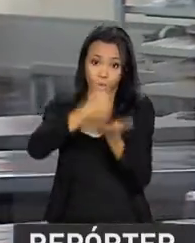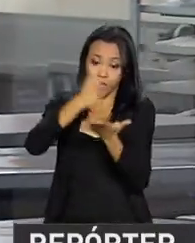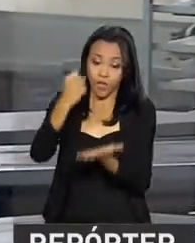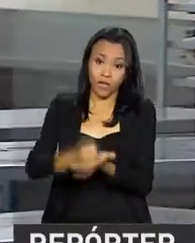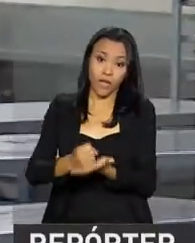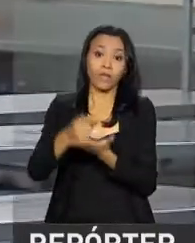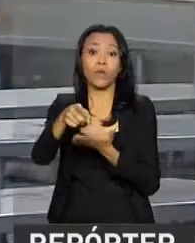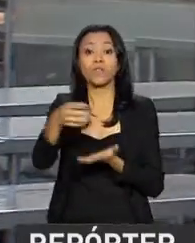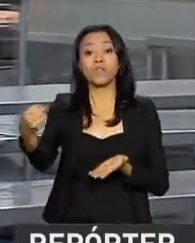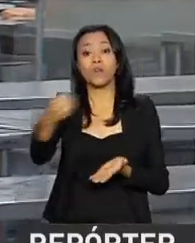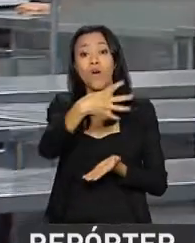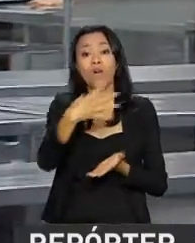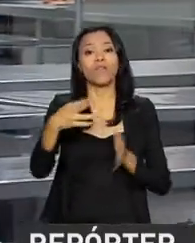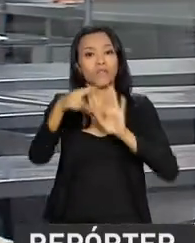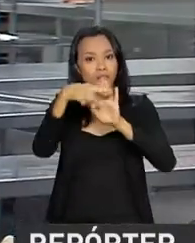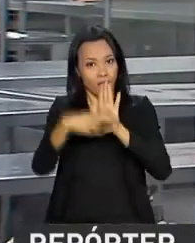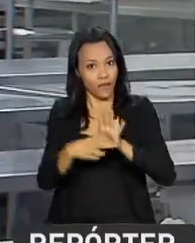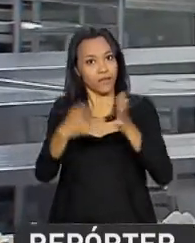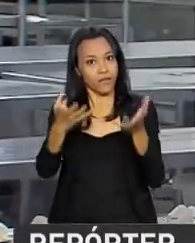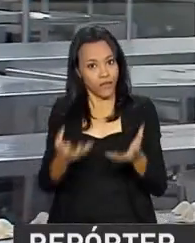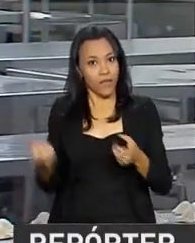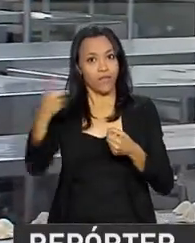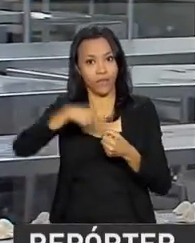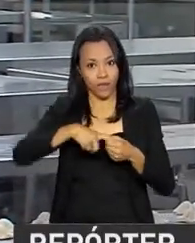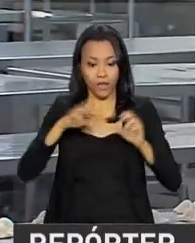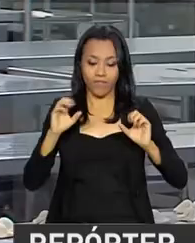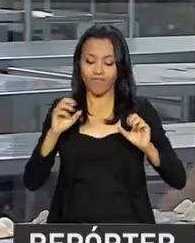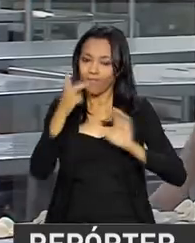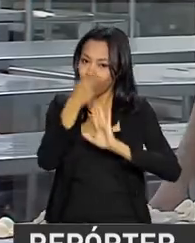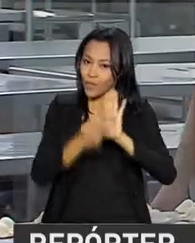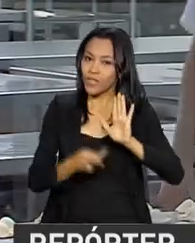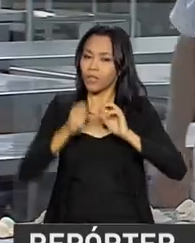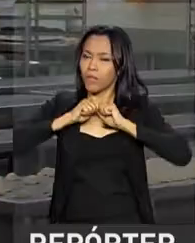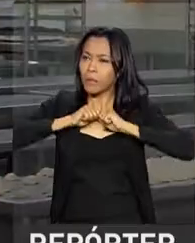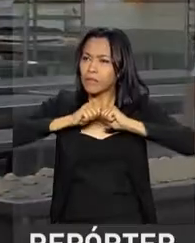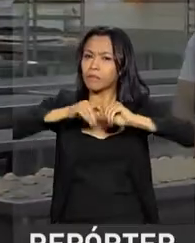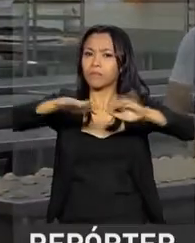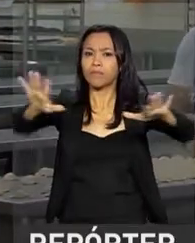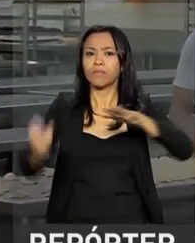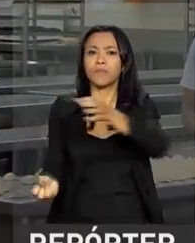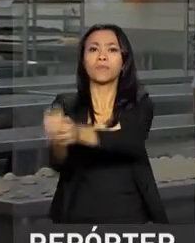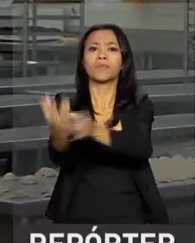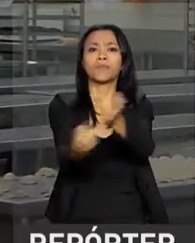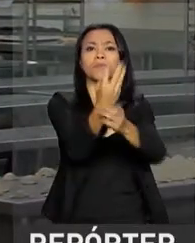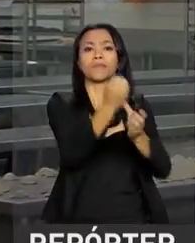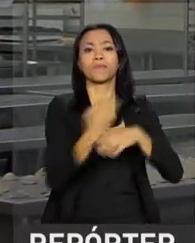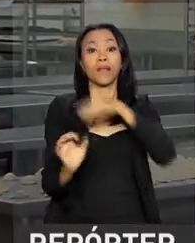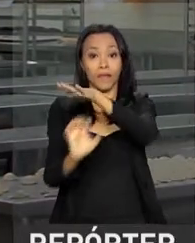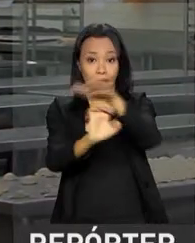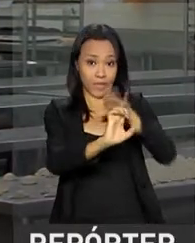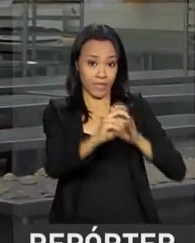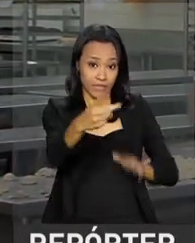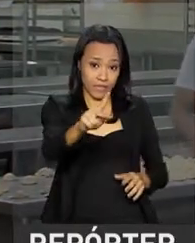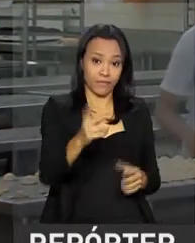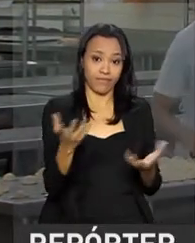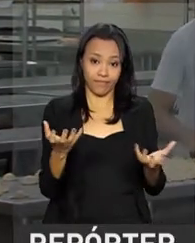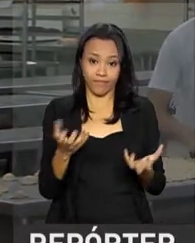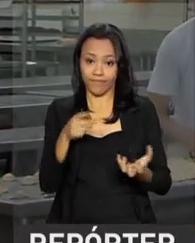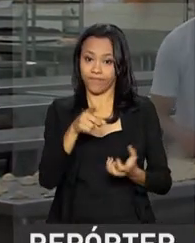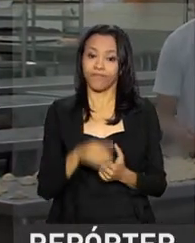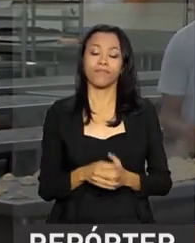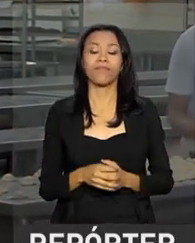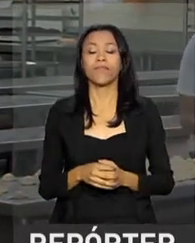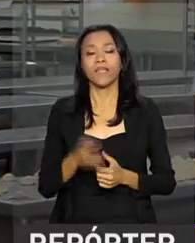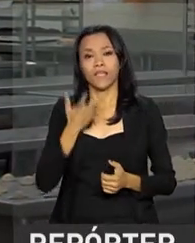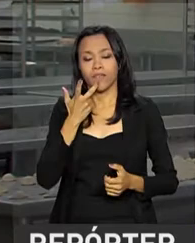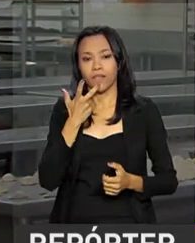regras, ele pensa em retomar projetos para a expansão dos negócios. O principal ponto é que vai possibilitar